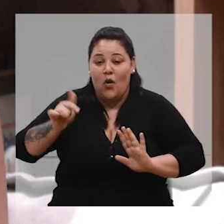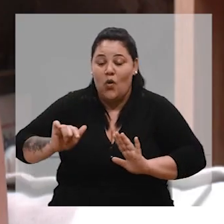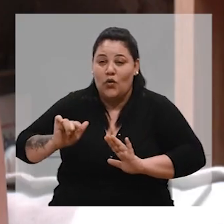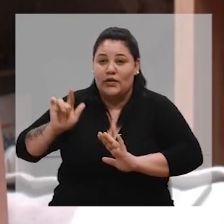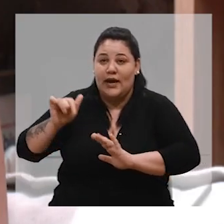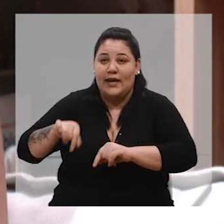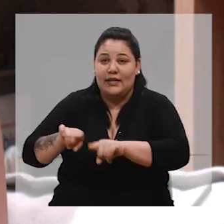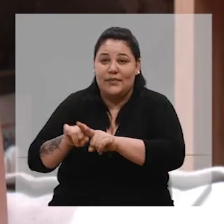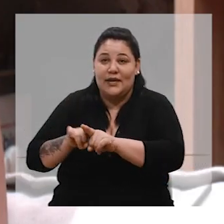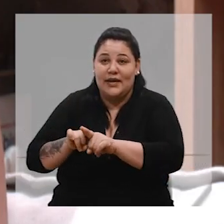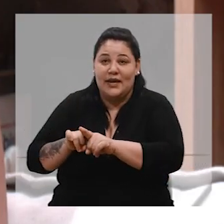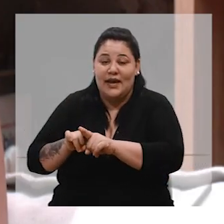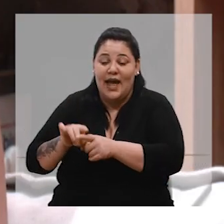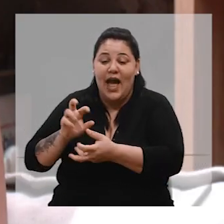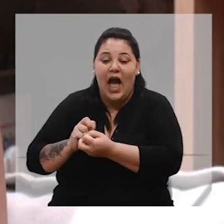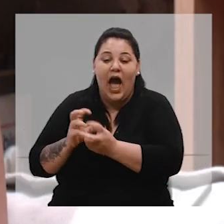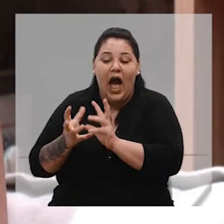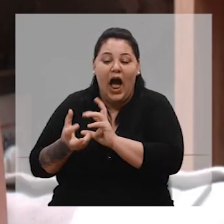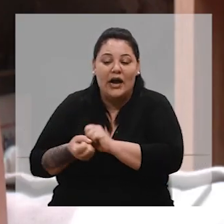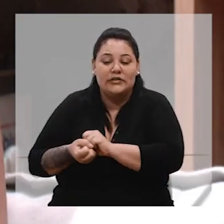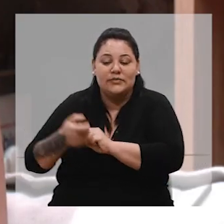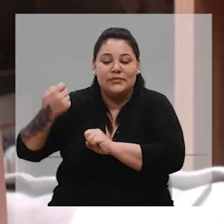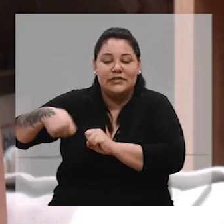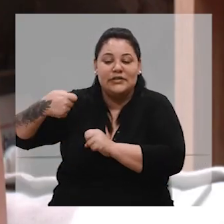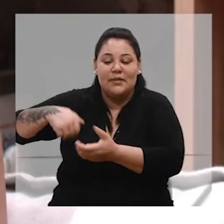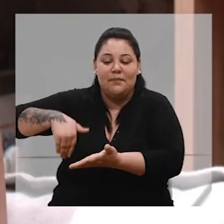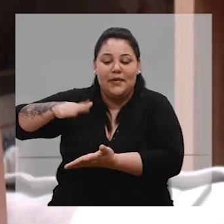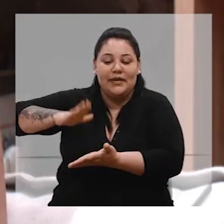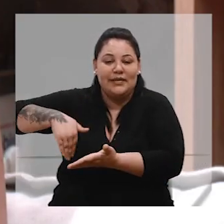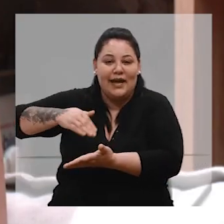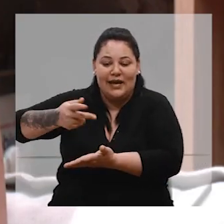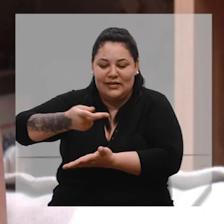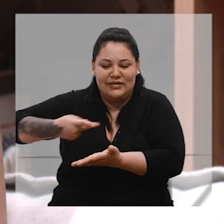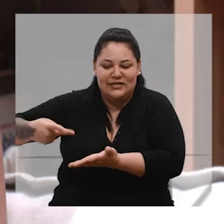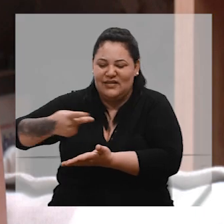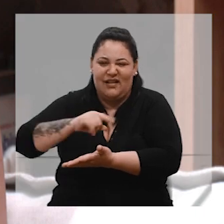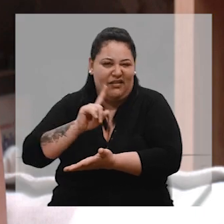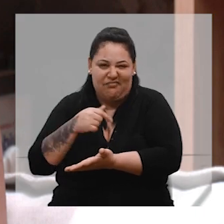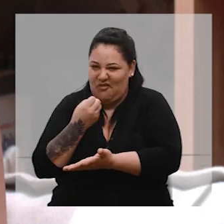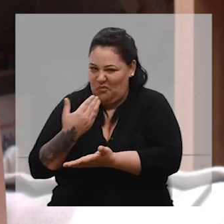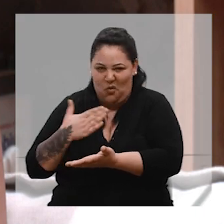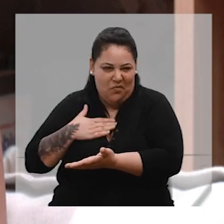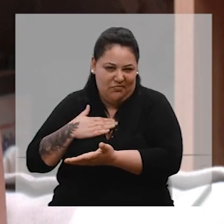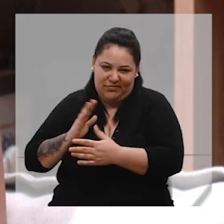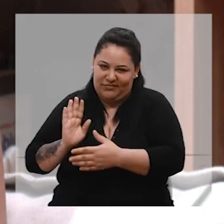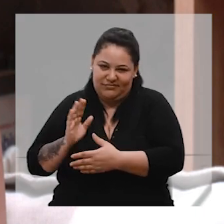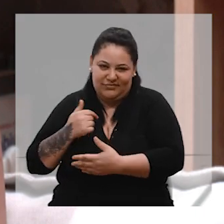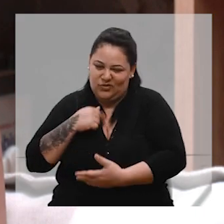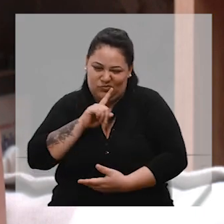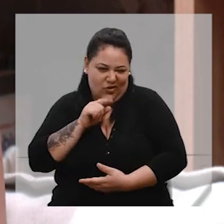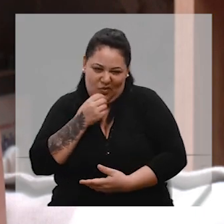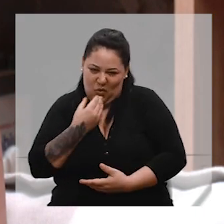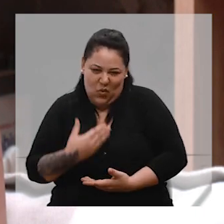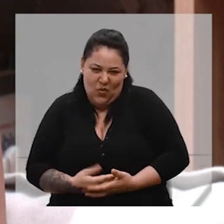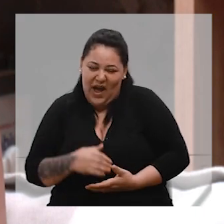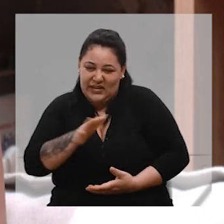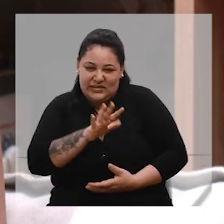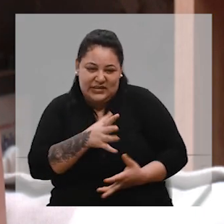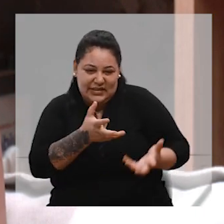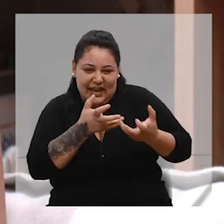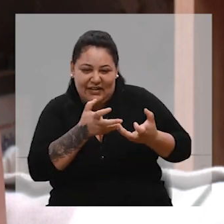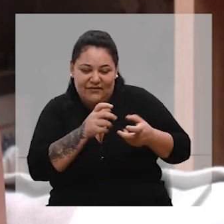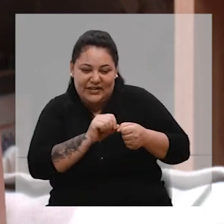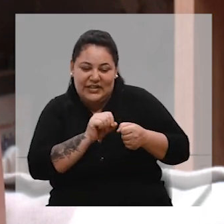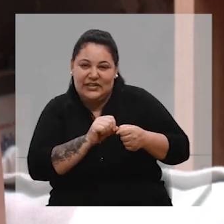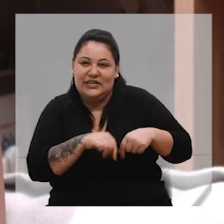Essas coisas, né? O outro é artes, por causa que a arte geralmente tem que pintar, desenhar, e eu não sou muito bom nisso aí, não. Também, às vezes, eles querem